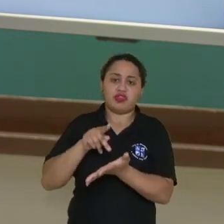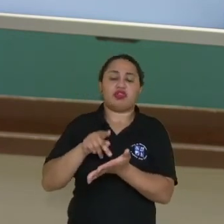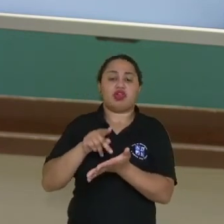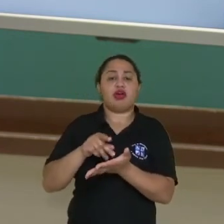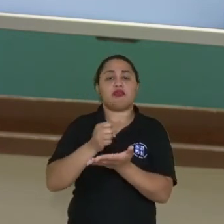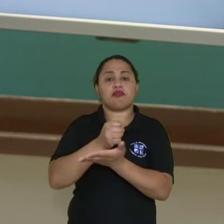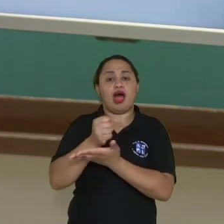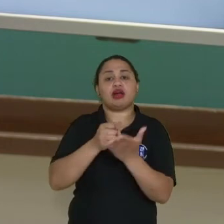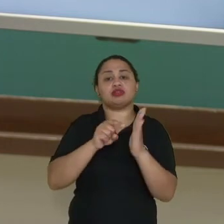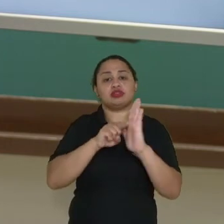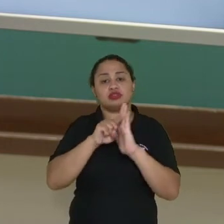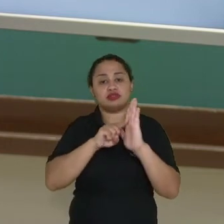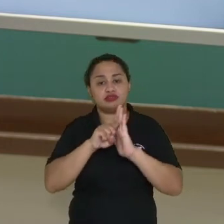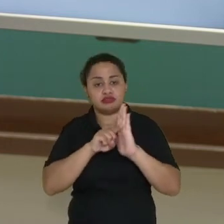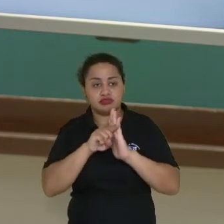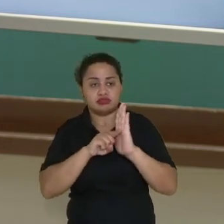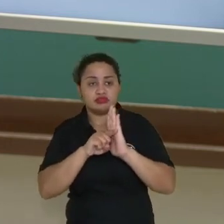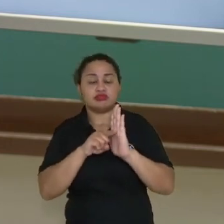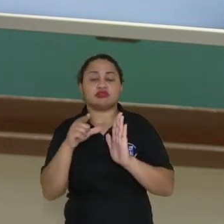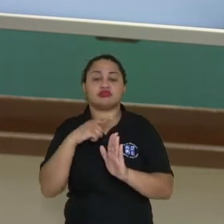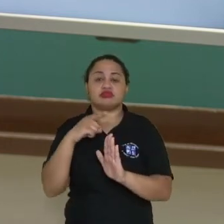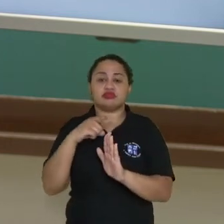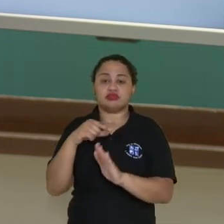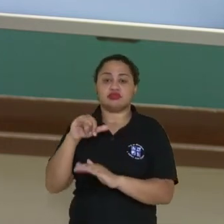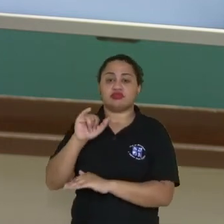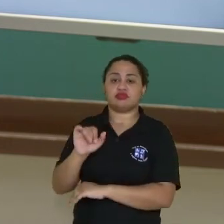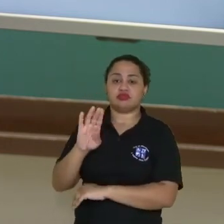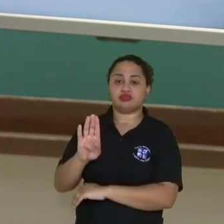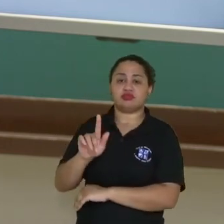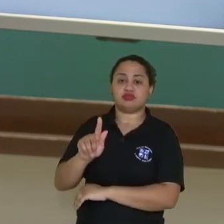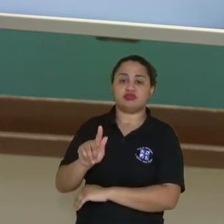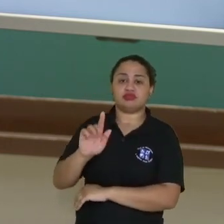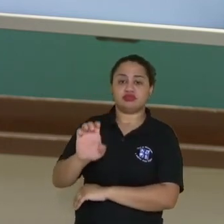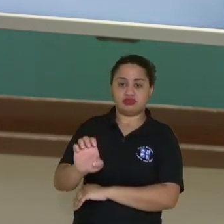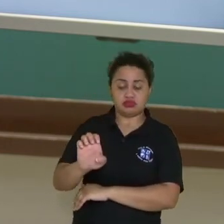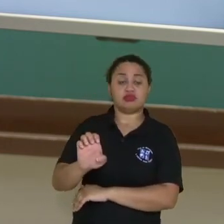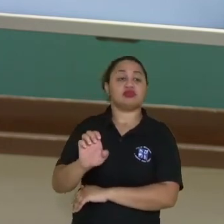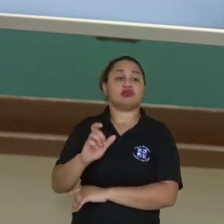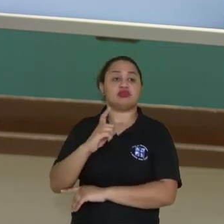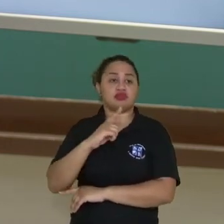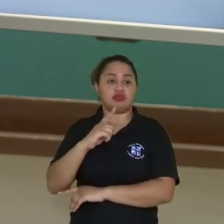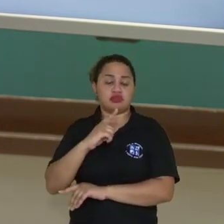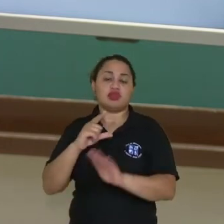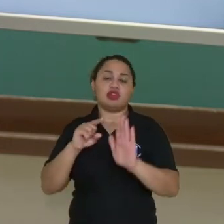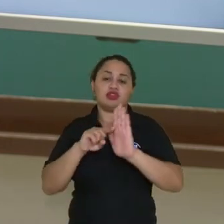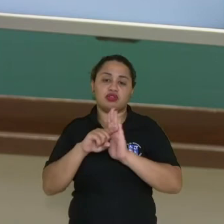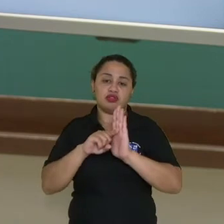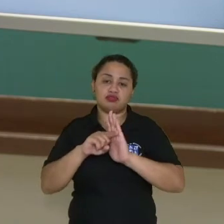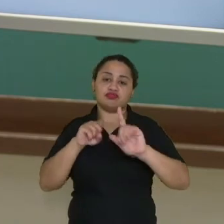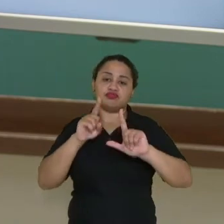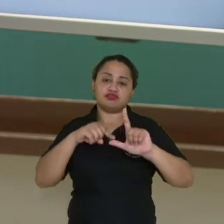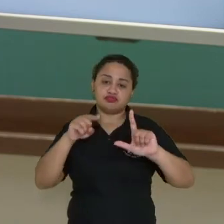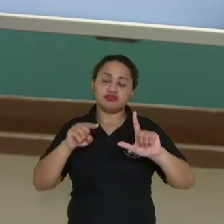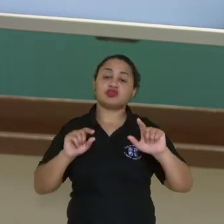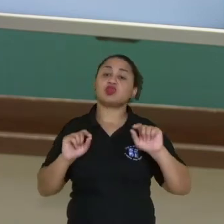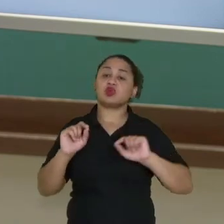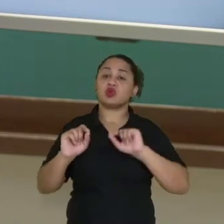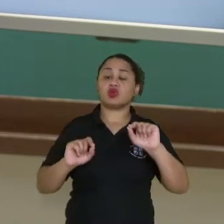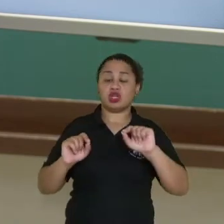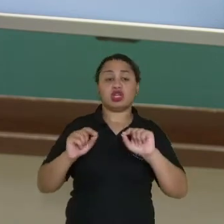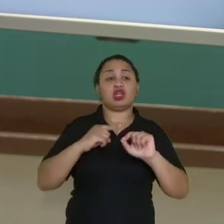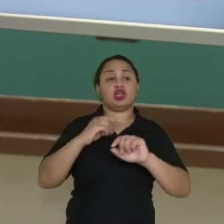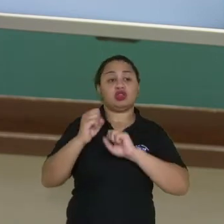em pesquisas realizadas pelo Instituto Brasileiro de Geografia e Pesquisas Estatísticas, né, o IBGE, no ano